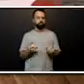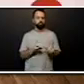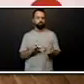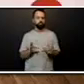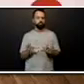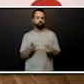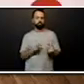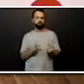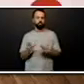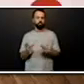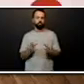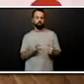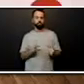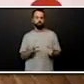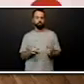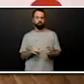deles